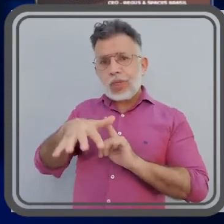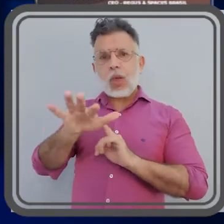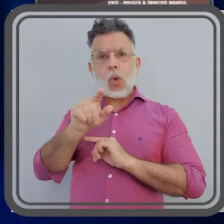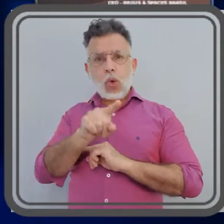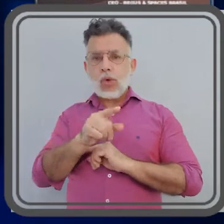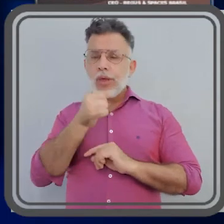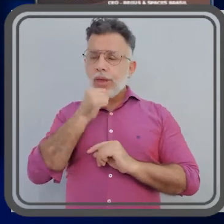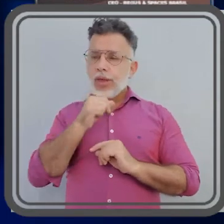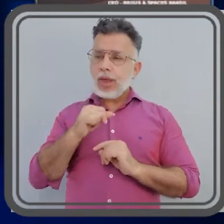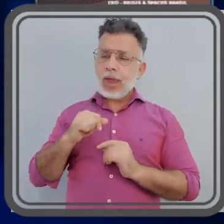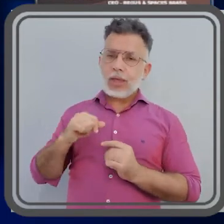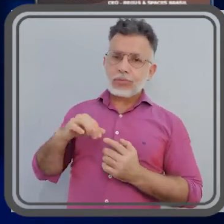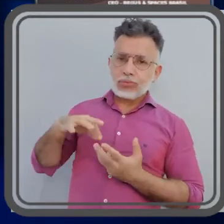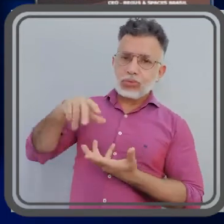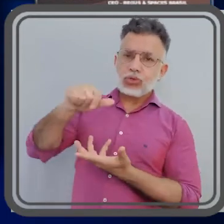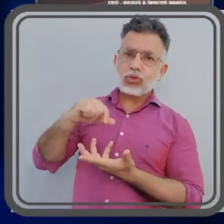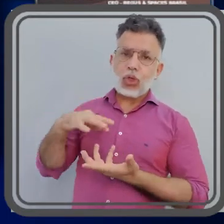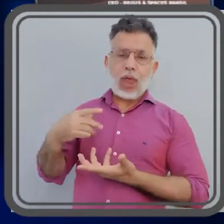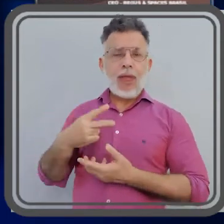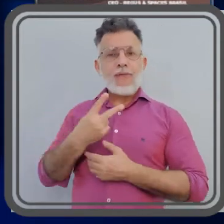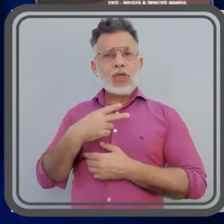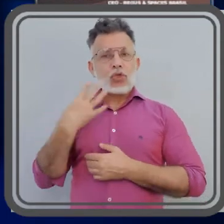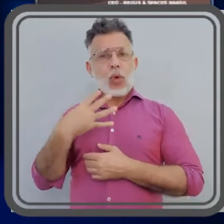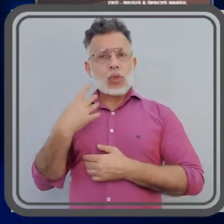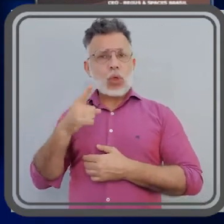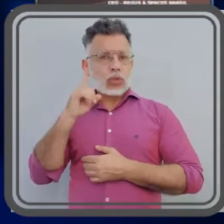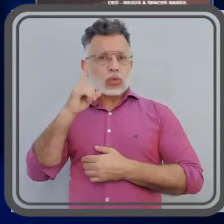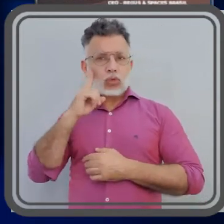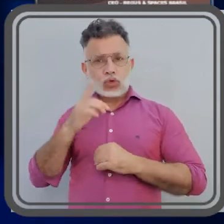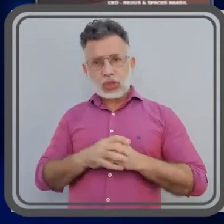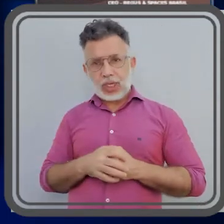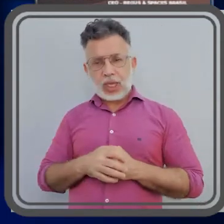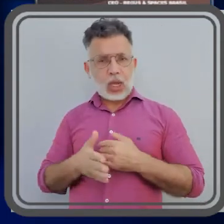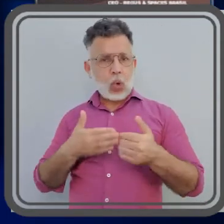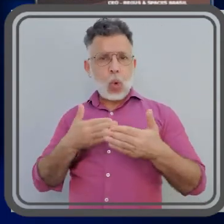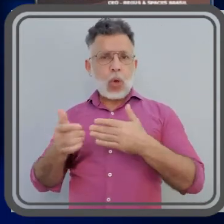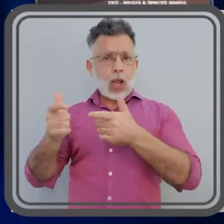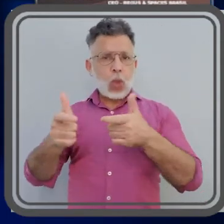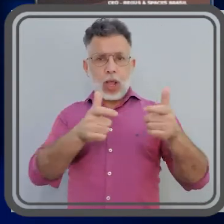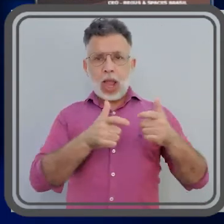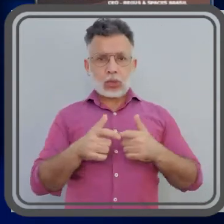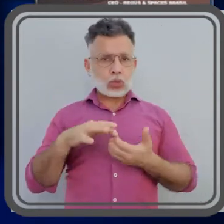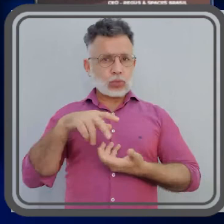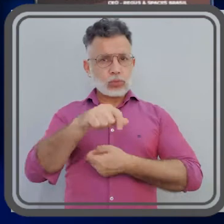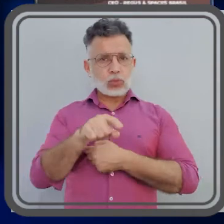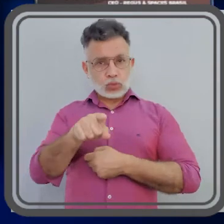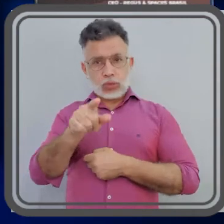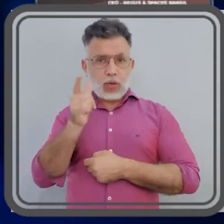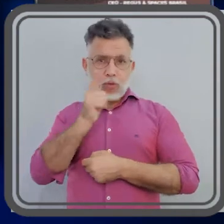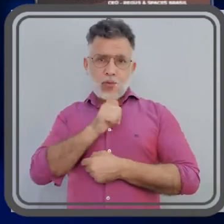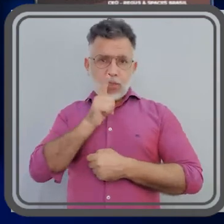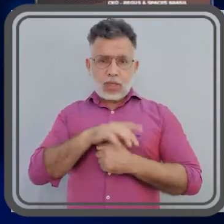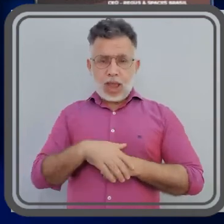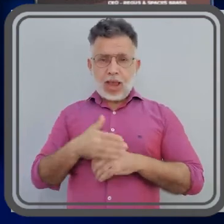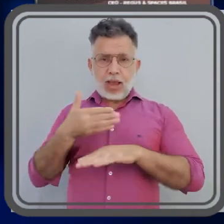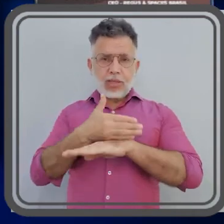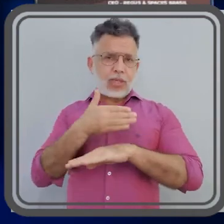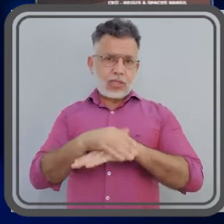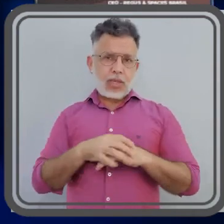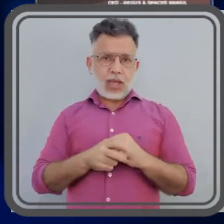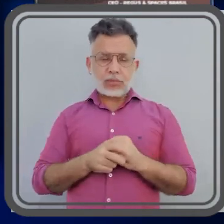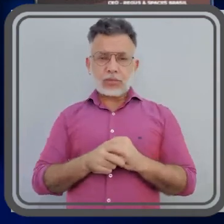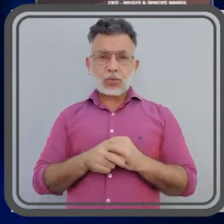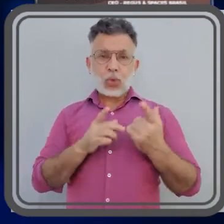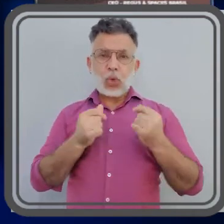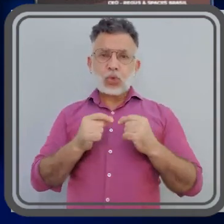é global, 24 horas por dia, em qualquer lugar do mundo. Então, o cara consegue acessar num custo muito